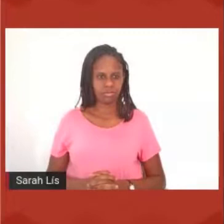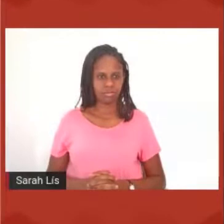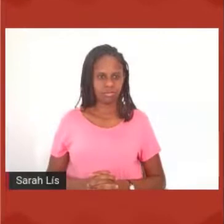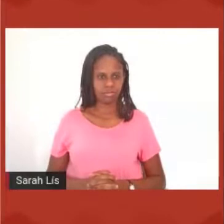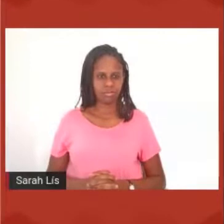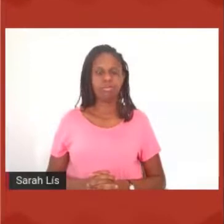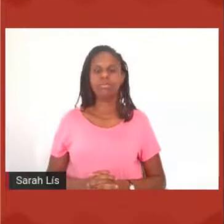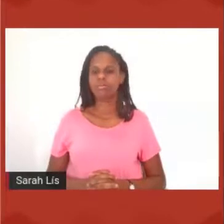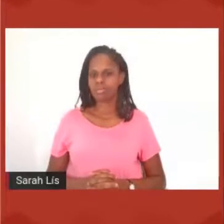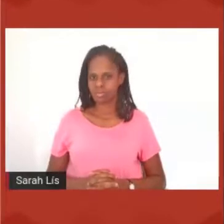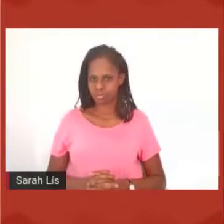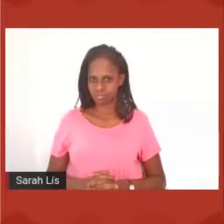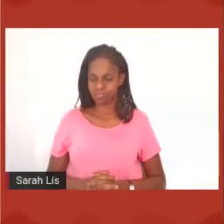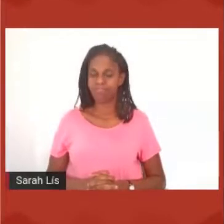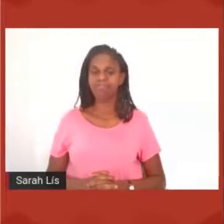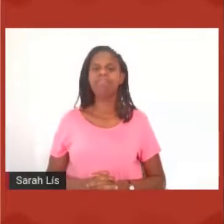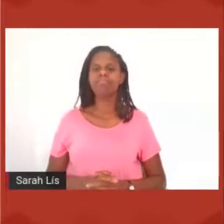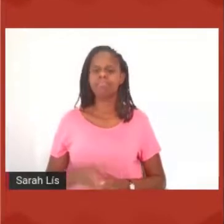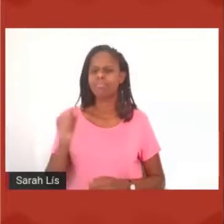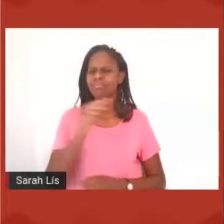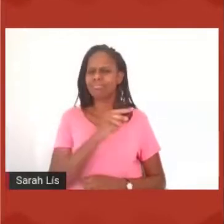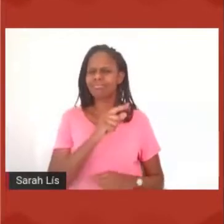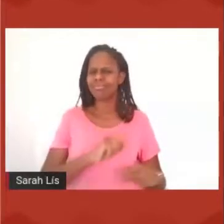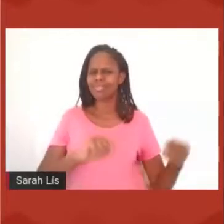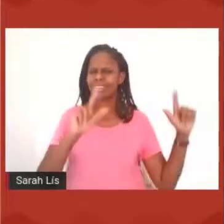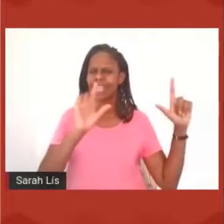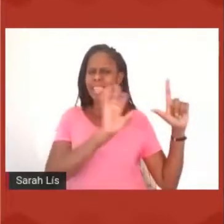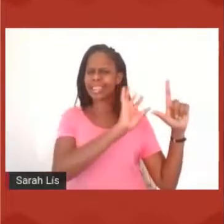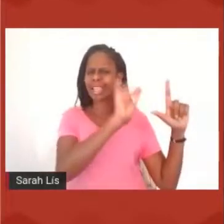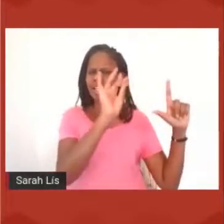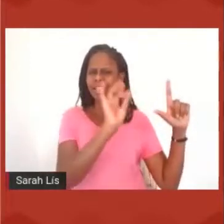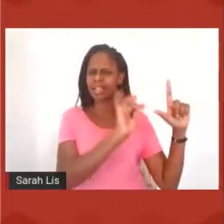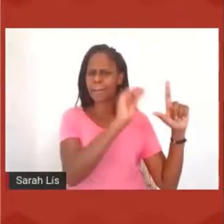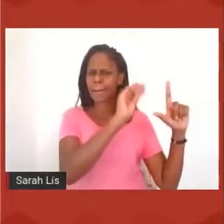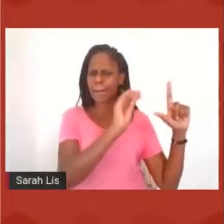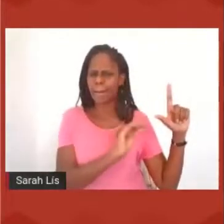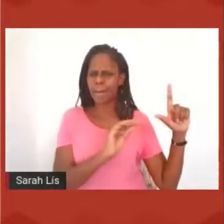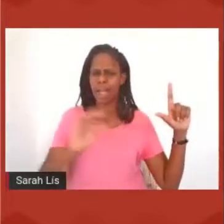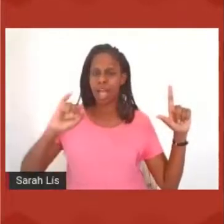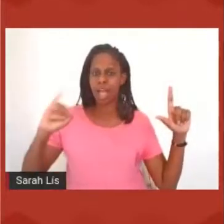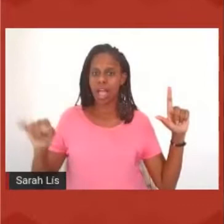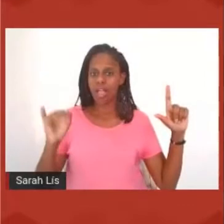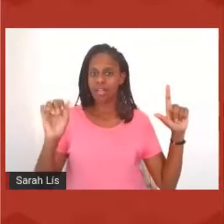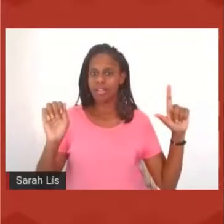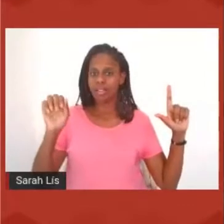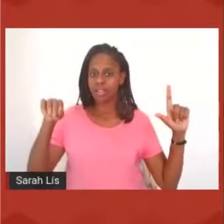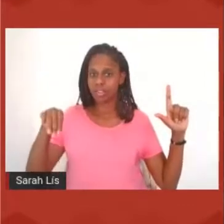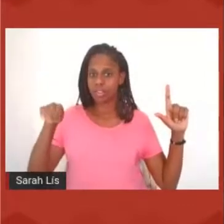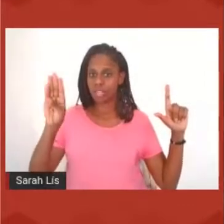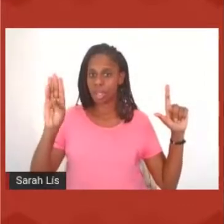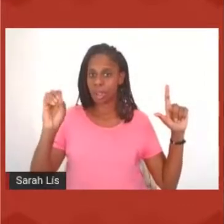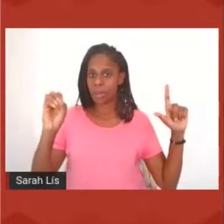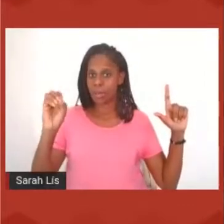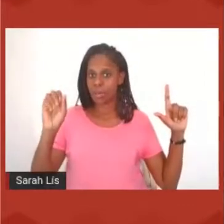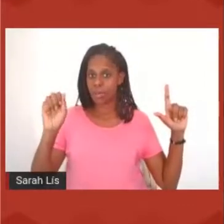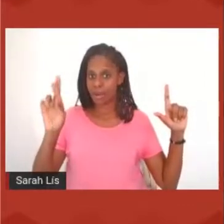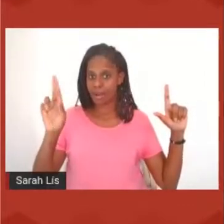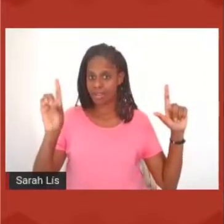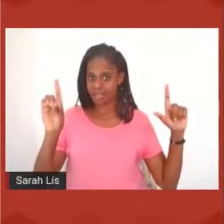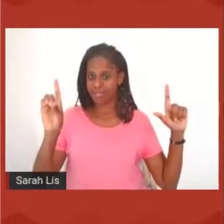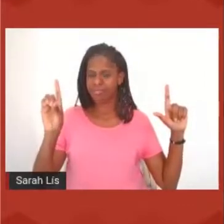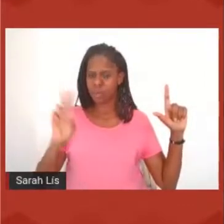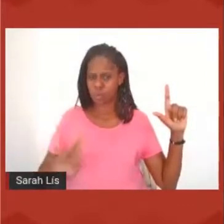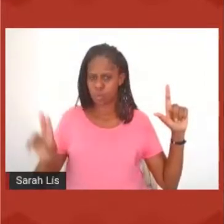O uso do Jamboard, eu não costumo usar. A gente deve definir uma cor para